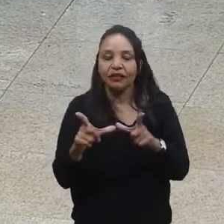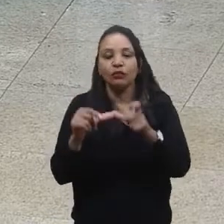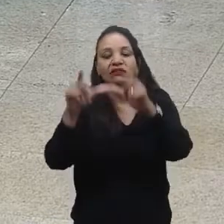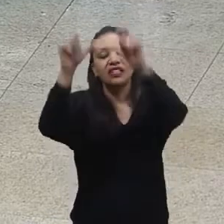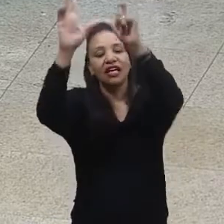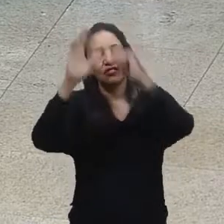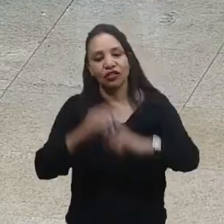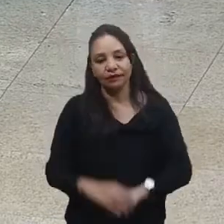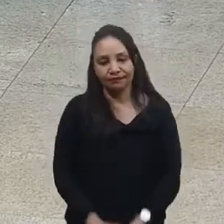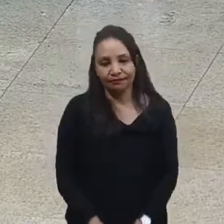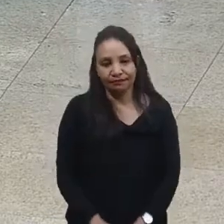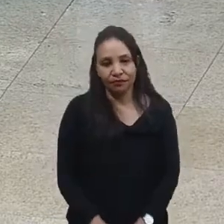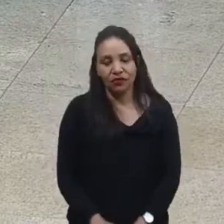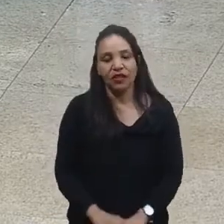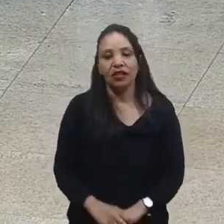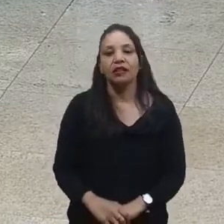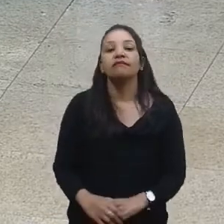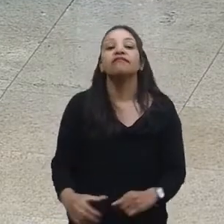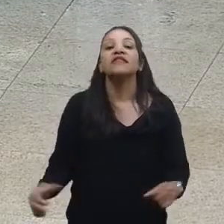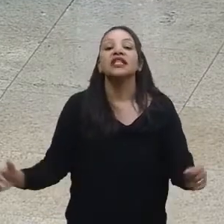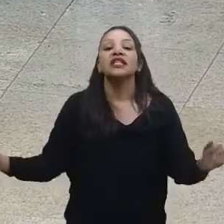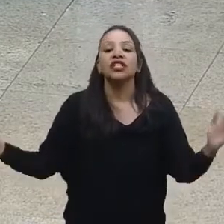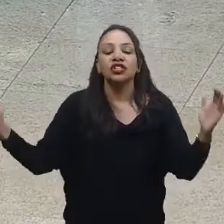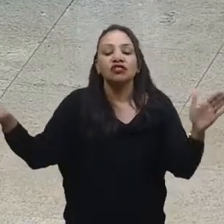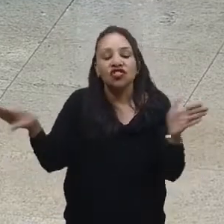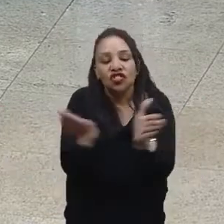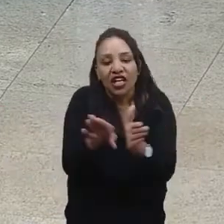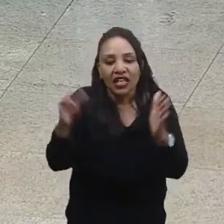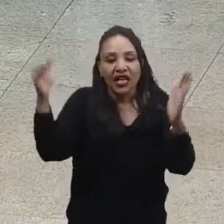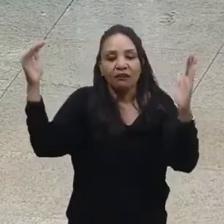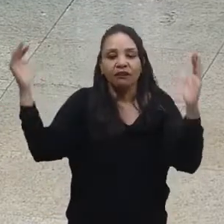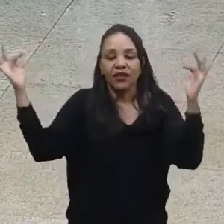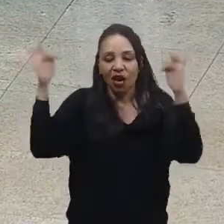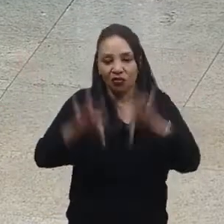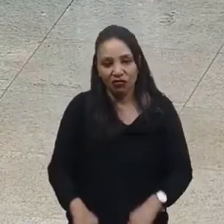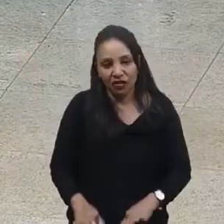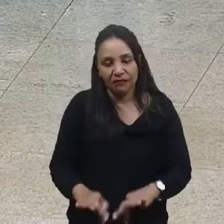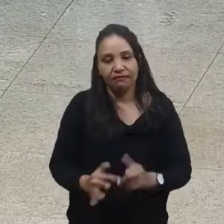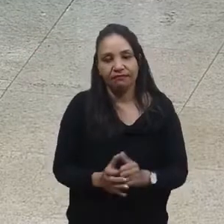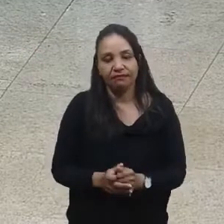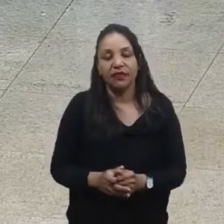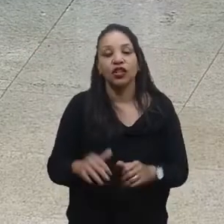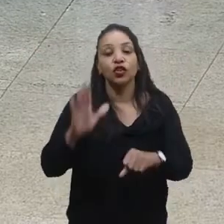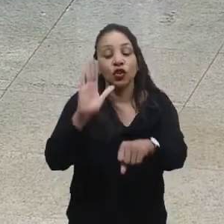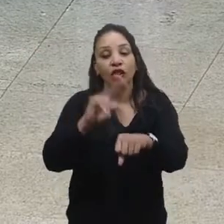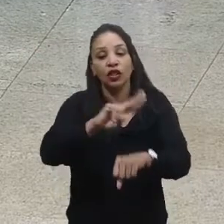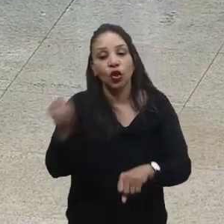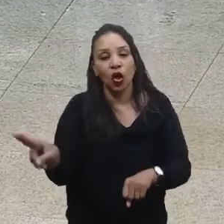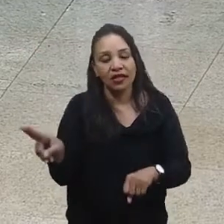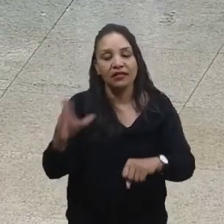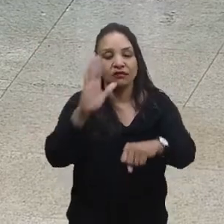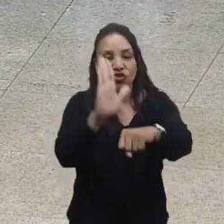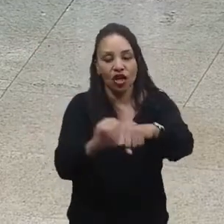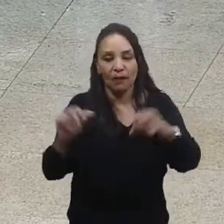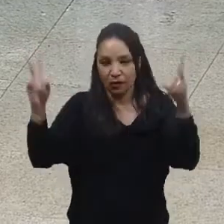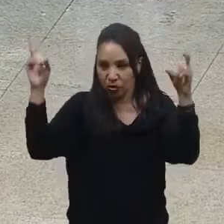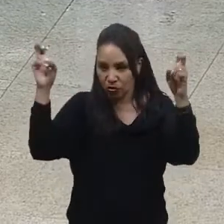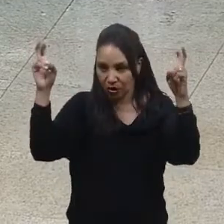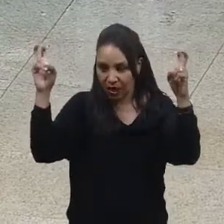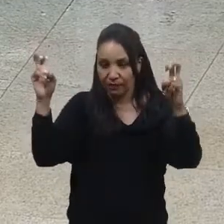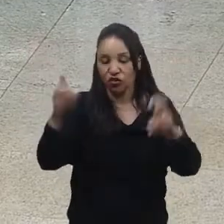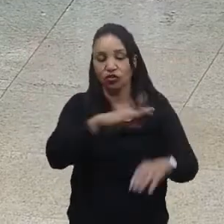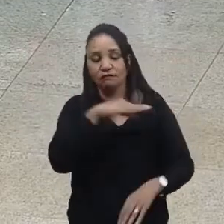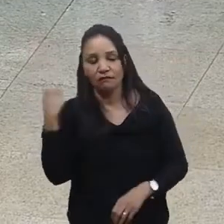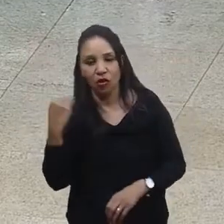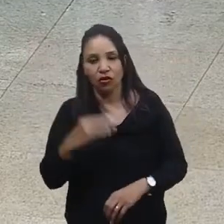viagem que nós vamos e morte é que faz essa vida ser uma vida maravilhosa É Que Nós aproveitamos